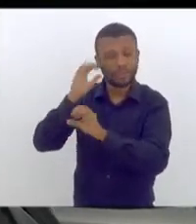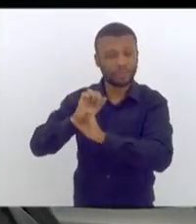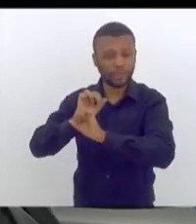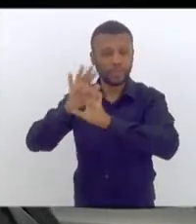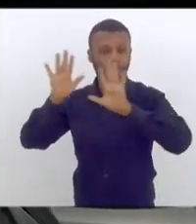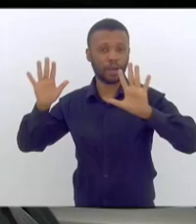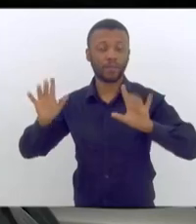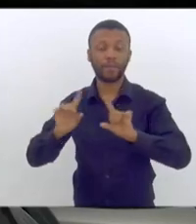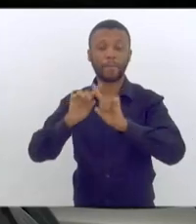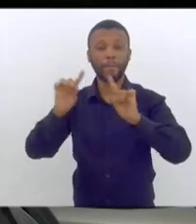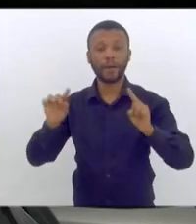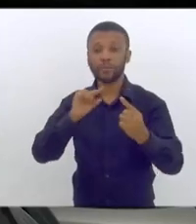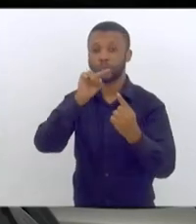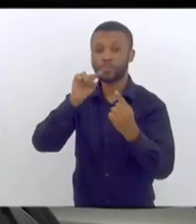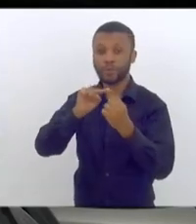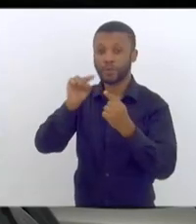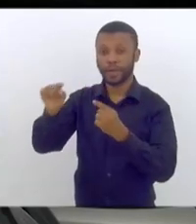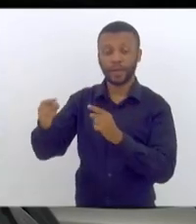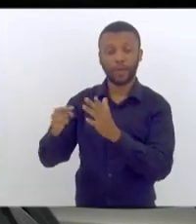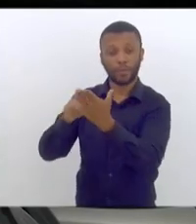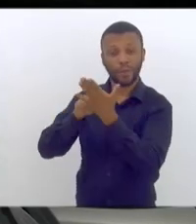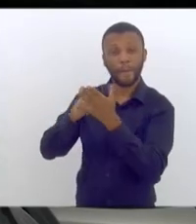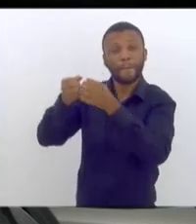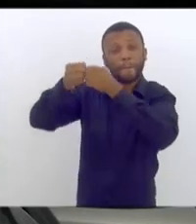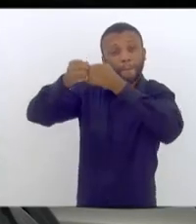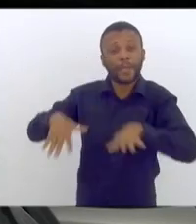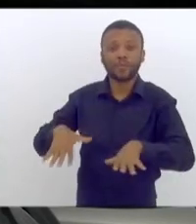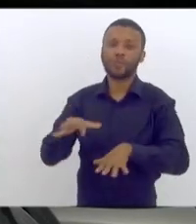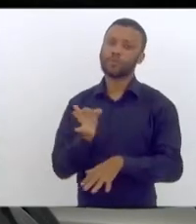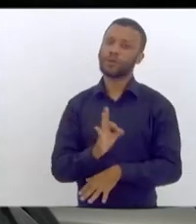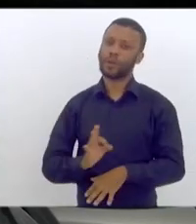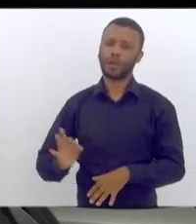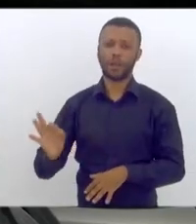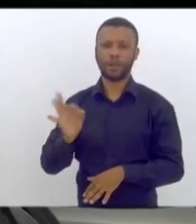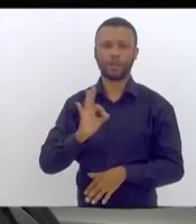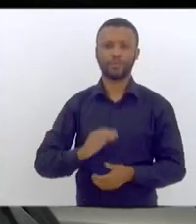o sentido é que elas não trariam nenhum tipo de prejuízo operacional